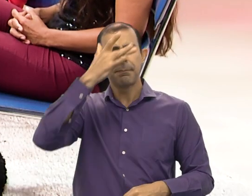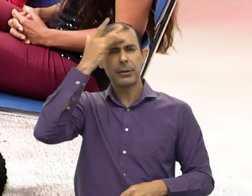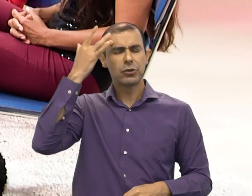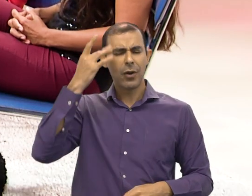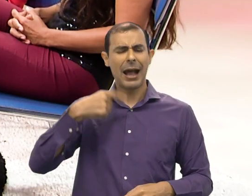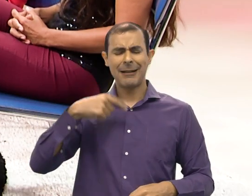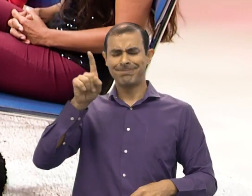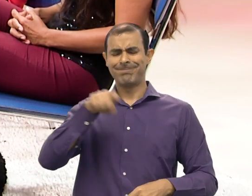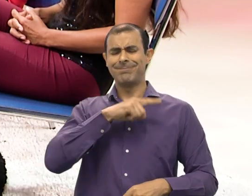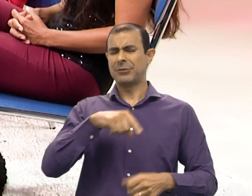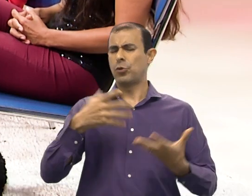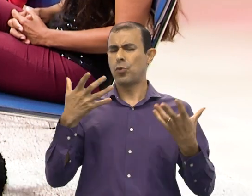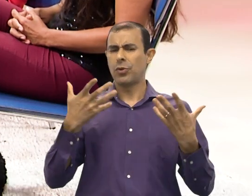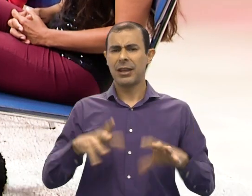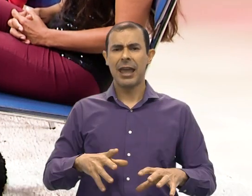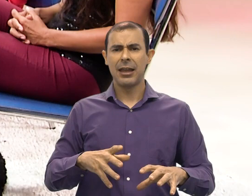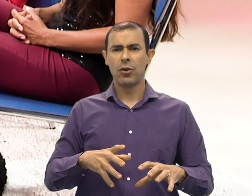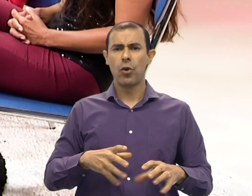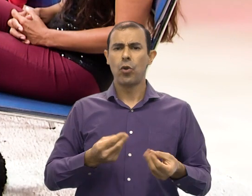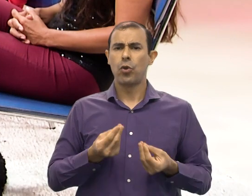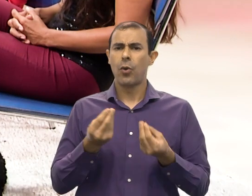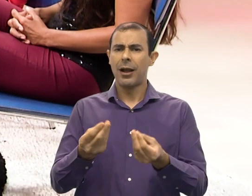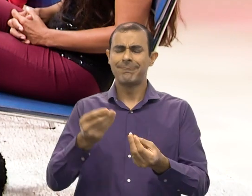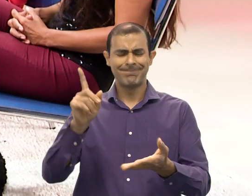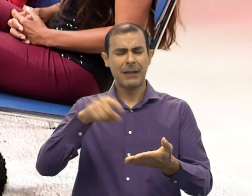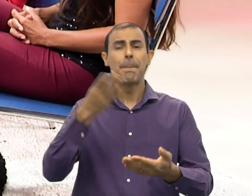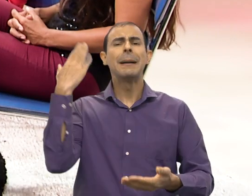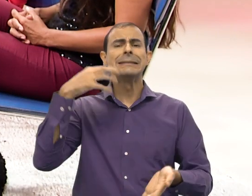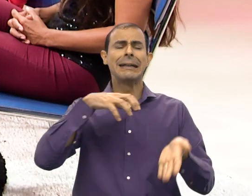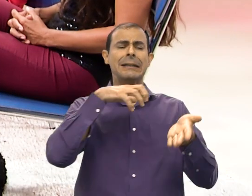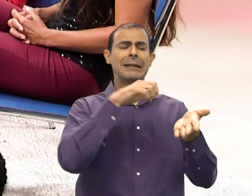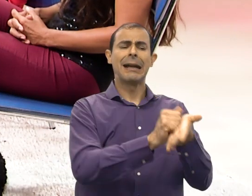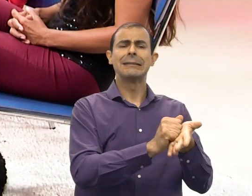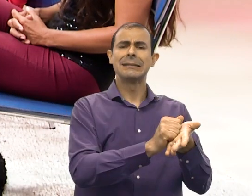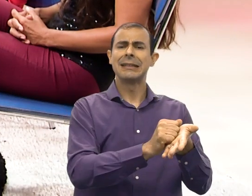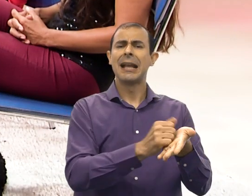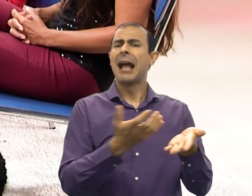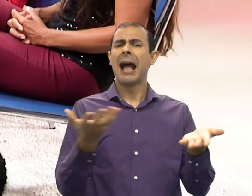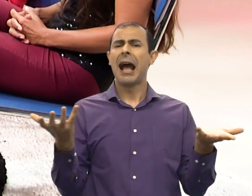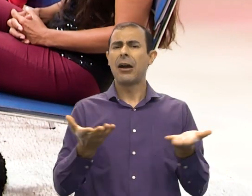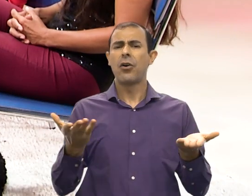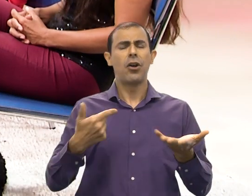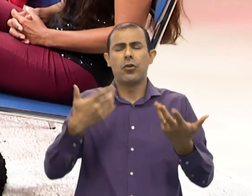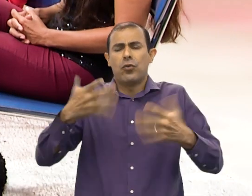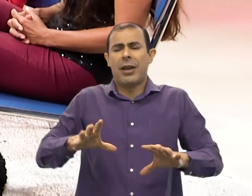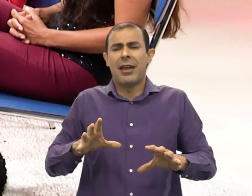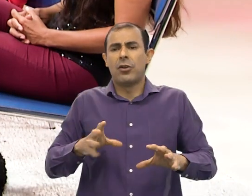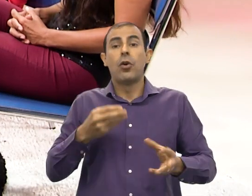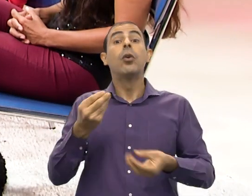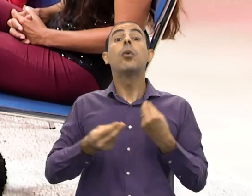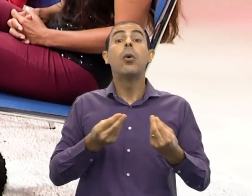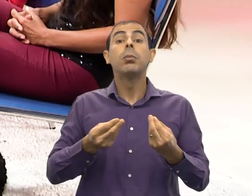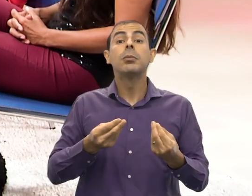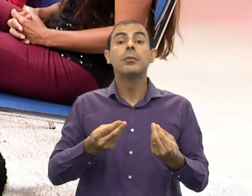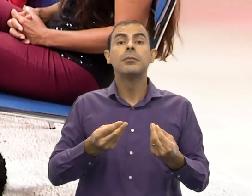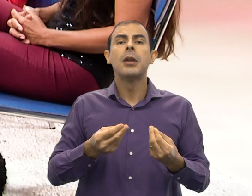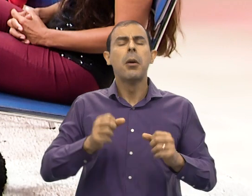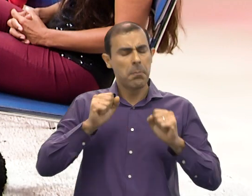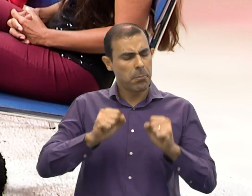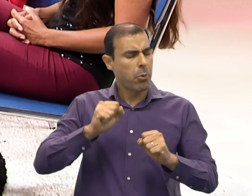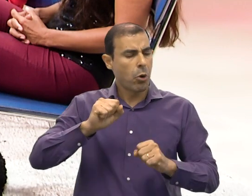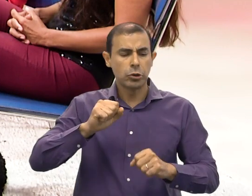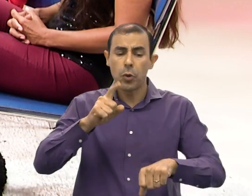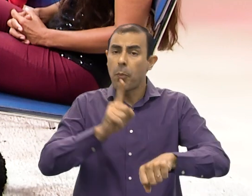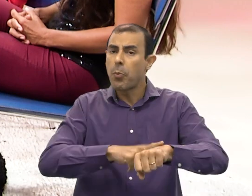que não tem mais interesse em continuar no registro, não dê falsa esperança. Você tem o direito de sair a hora que você quiser. Você pode